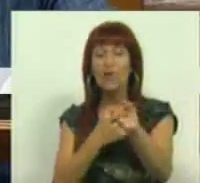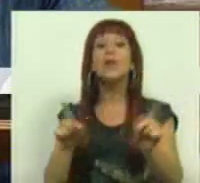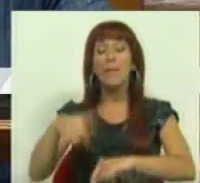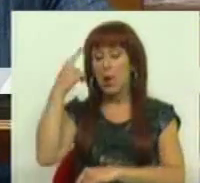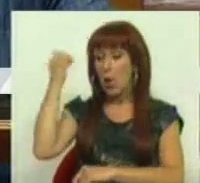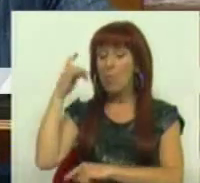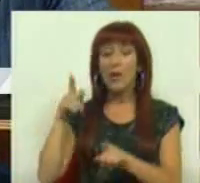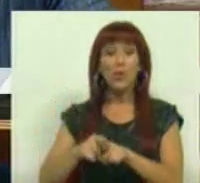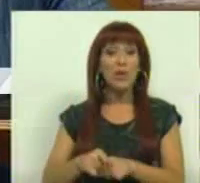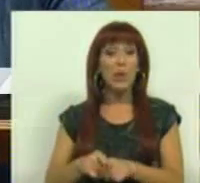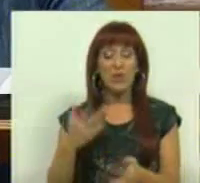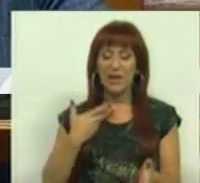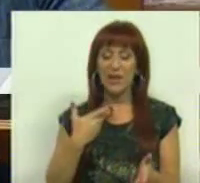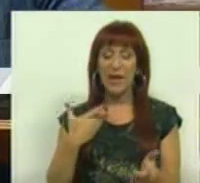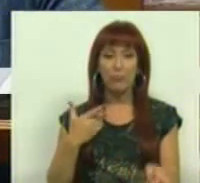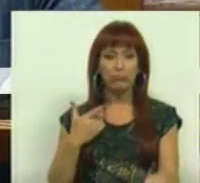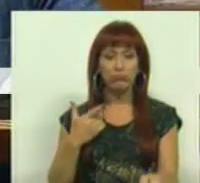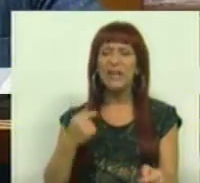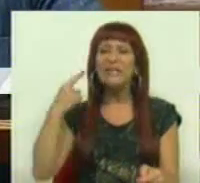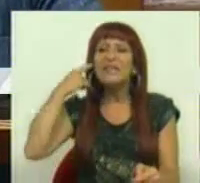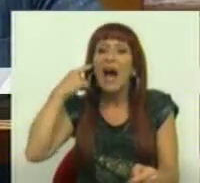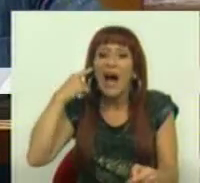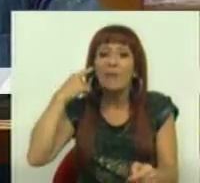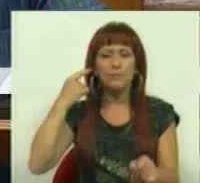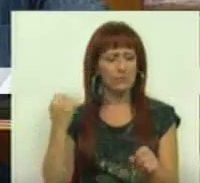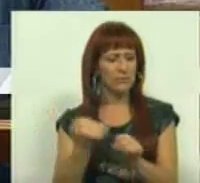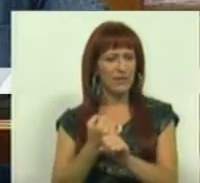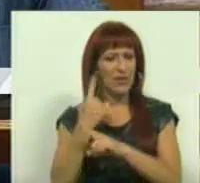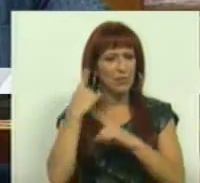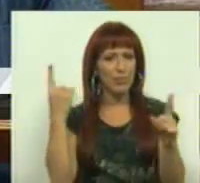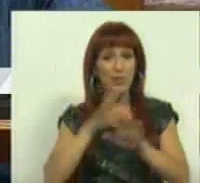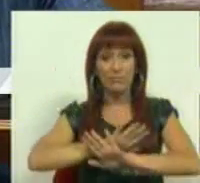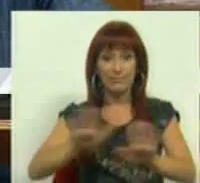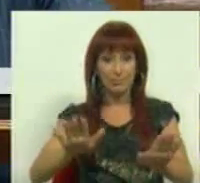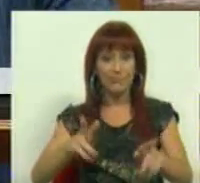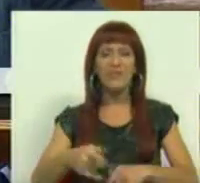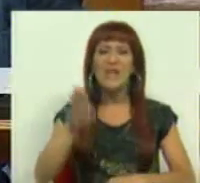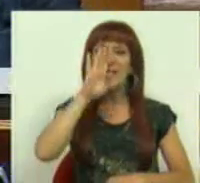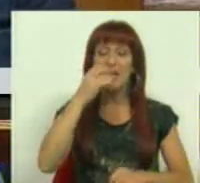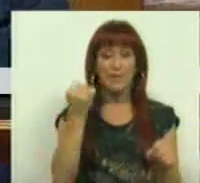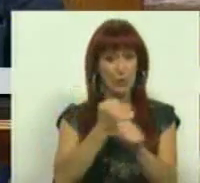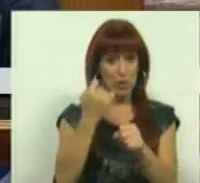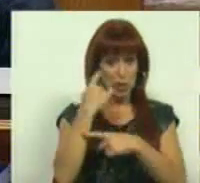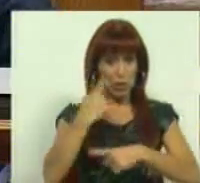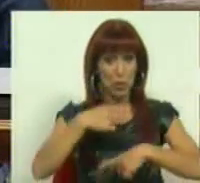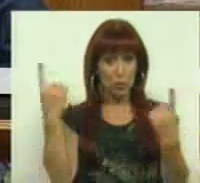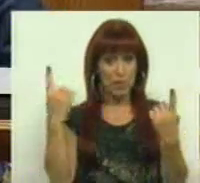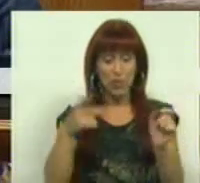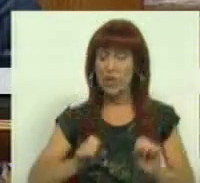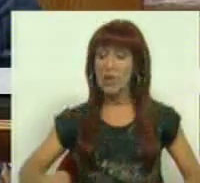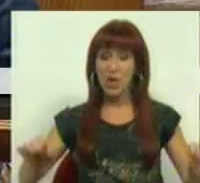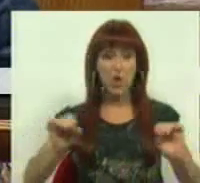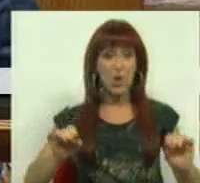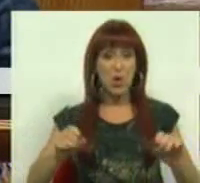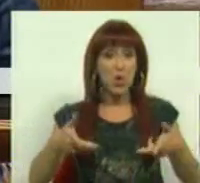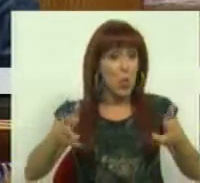também que é um decreto de caducidade dos serviços públicos. Se os funcionários públicos não